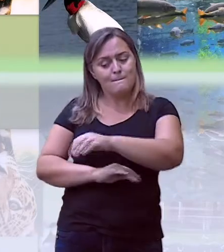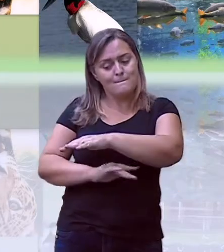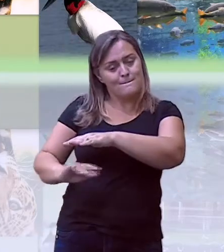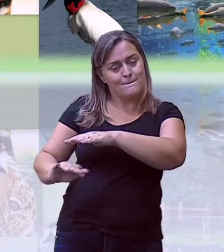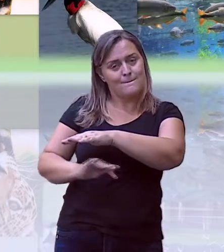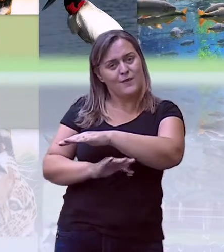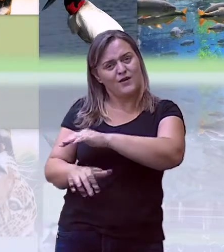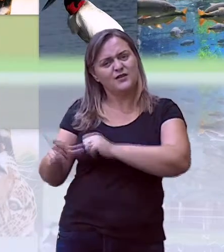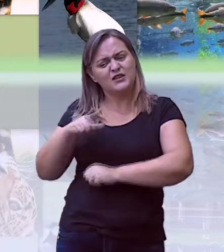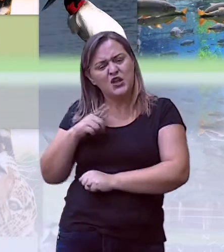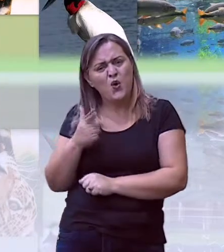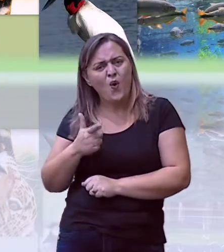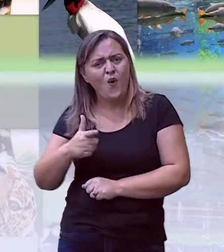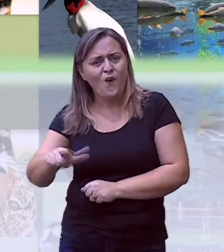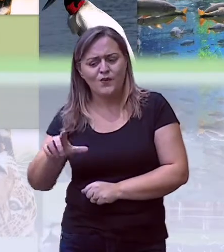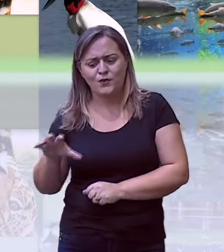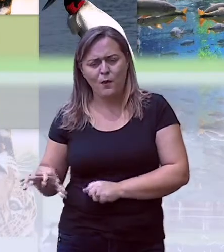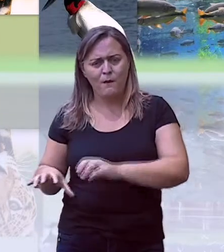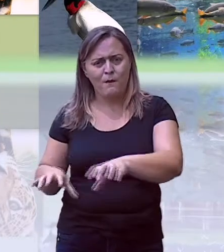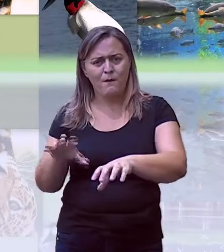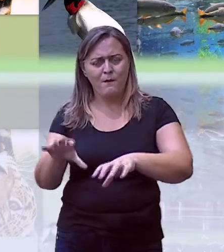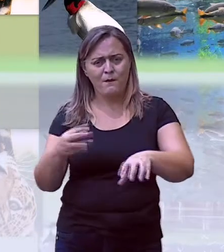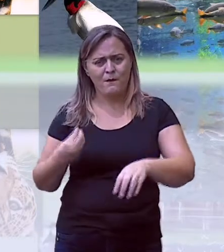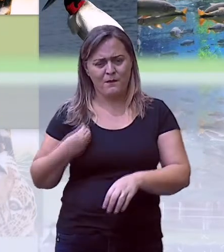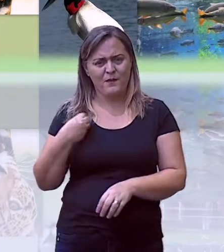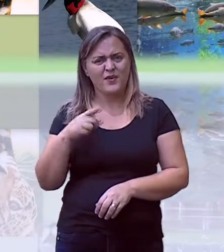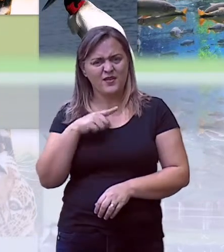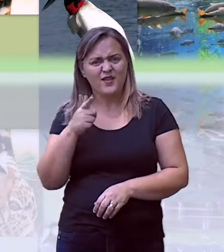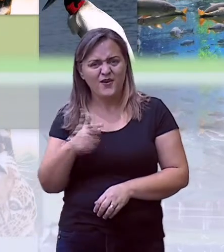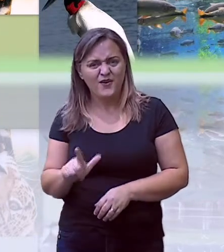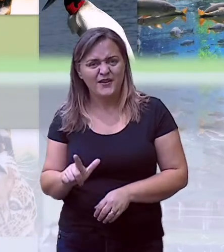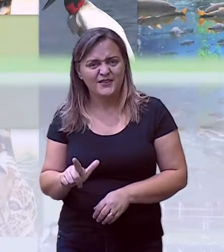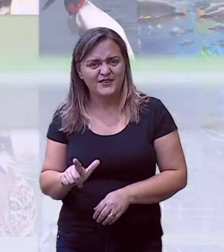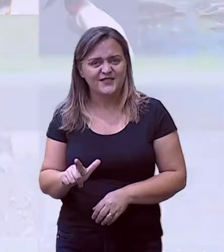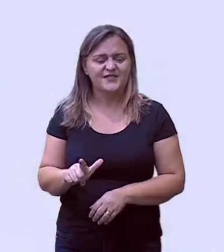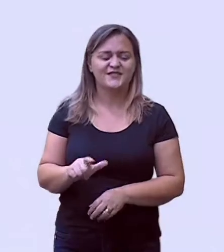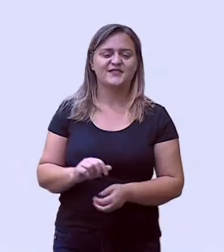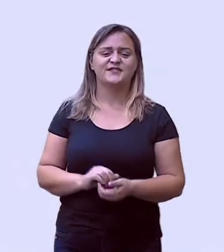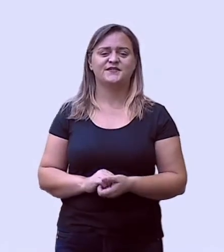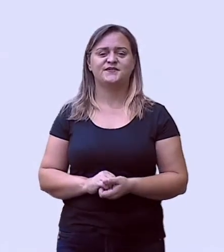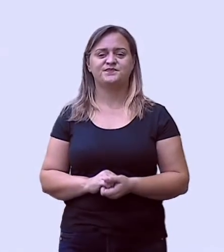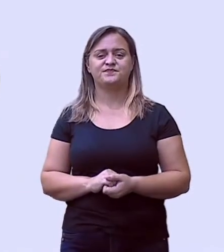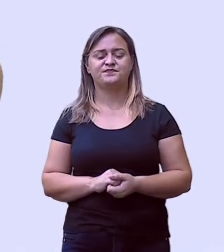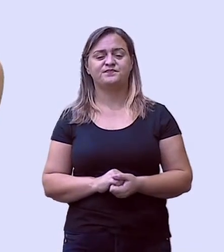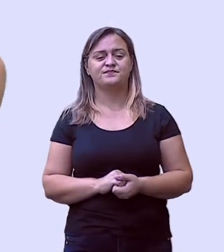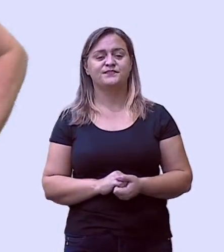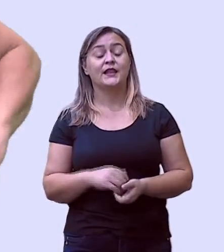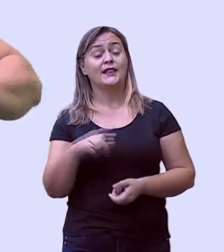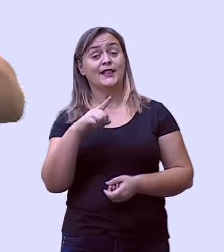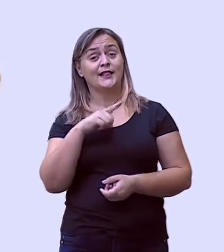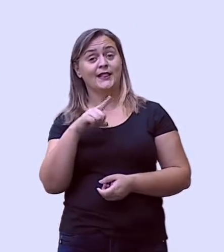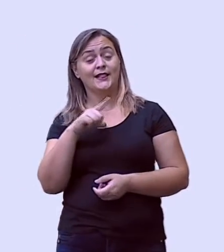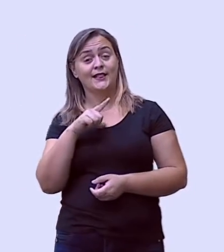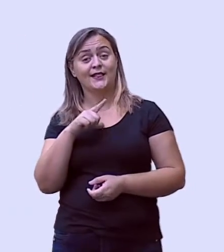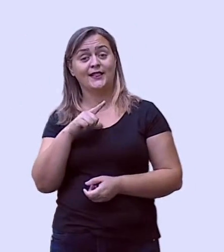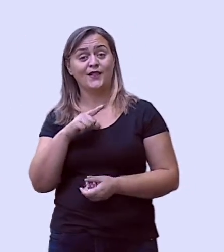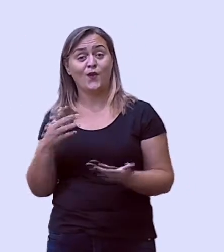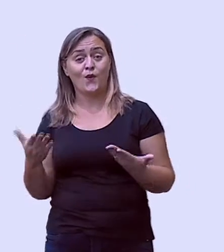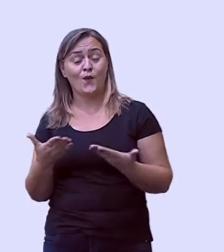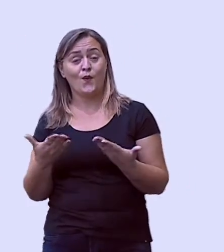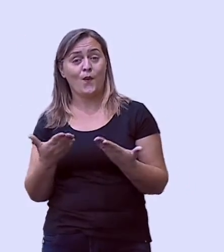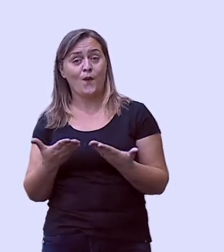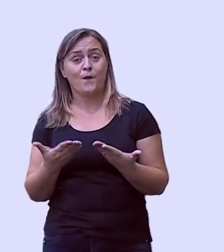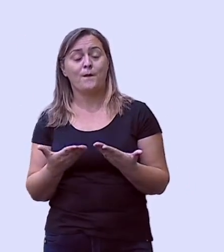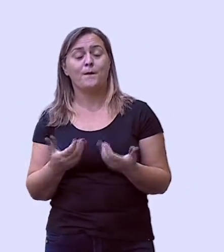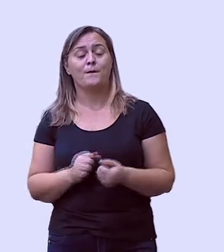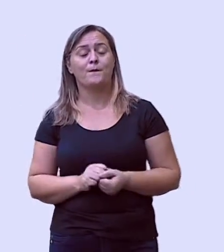Qual seria o nosso próximo bioma? Vamos lá matar a nossa curiosidade? Olha só, vamos aprender um